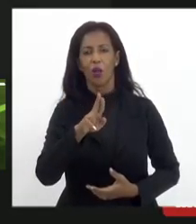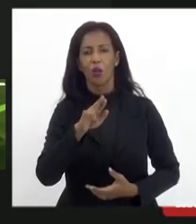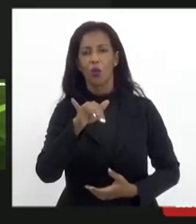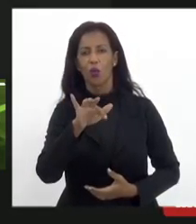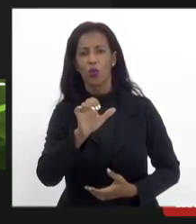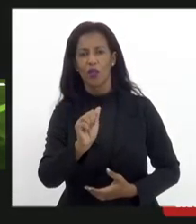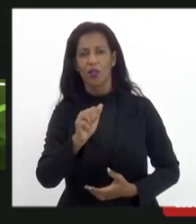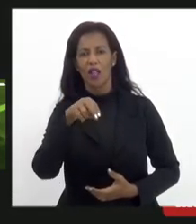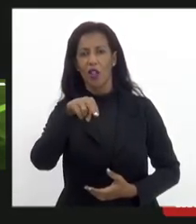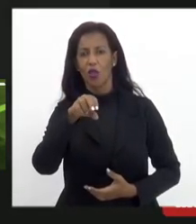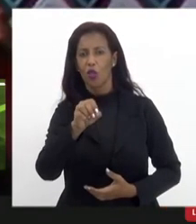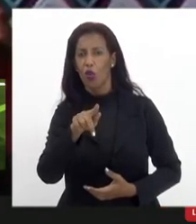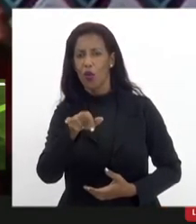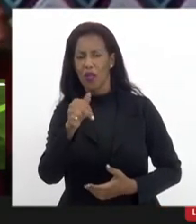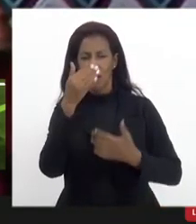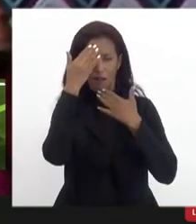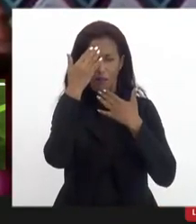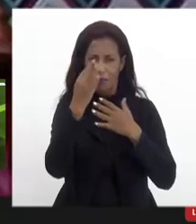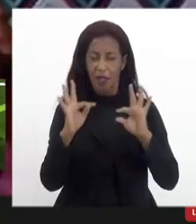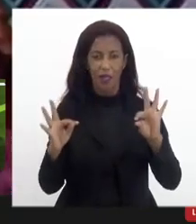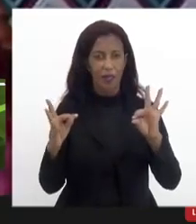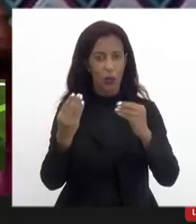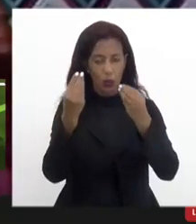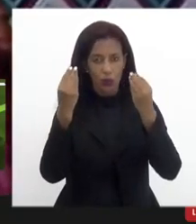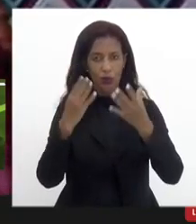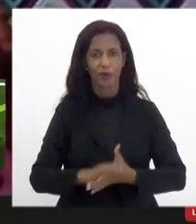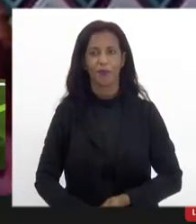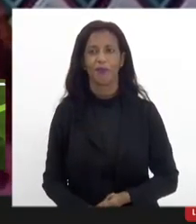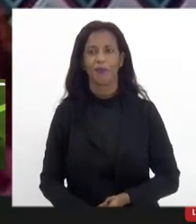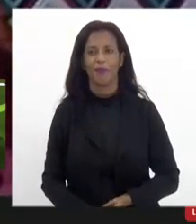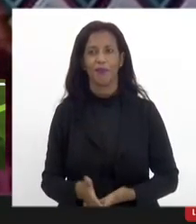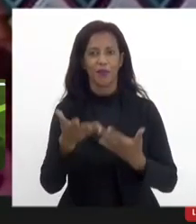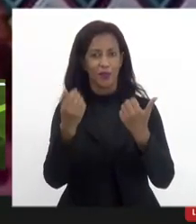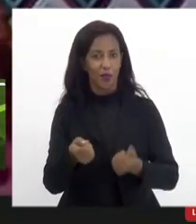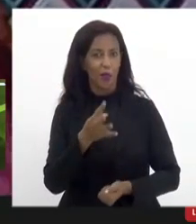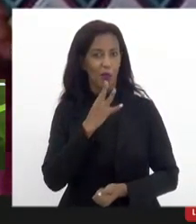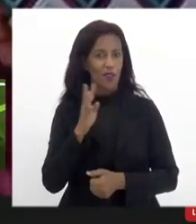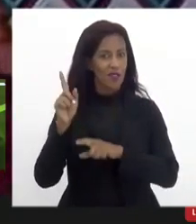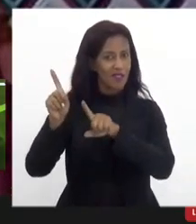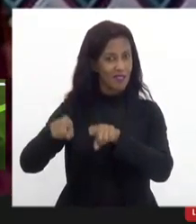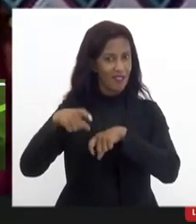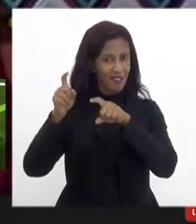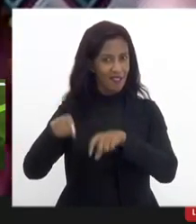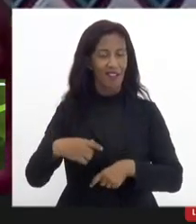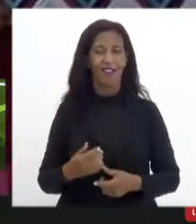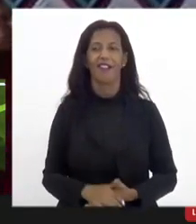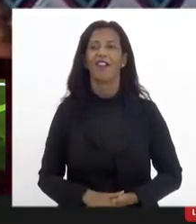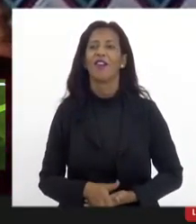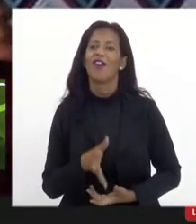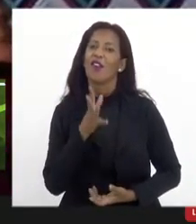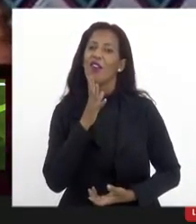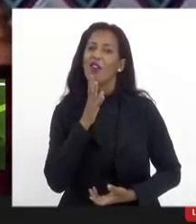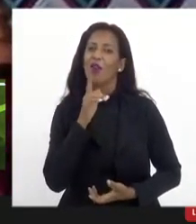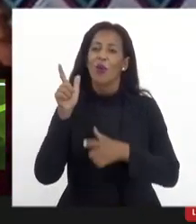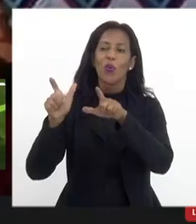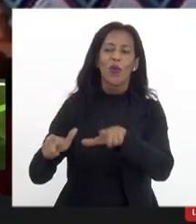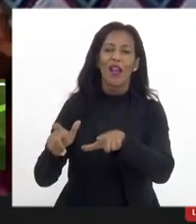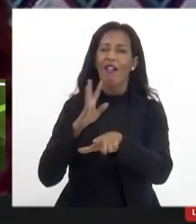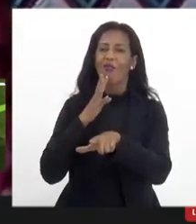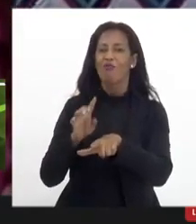Lúcia Nogueira, agora vi. Muito obrigada a todos e todas. Vamos conhecer o interior. Conhecer não, conhecer onde a gente ainda não conheceu,